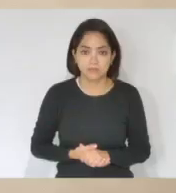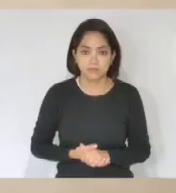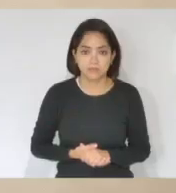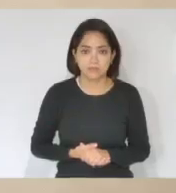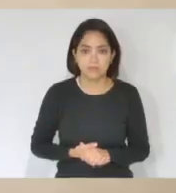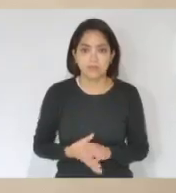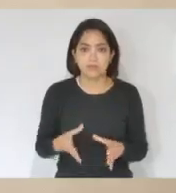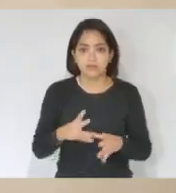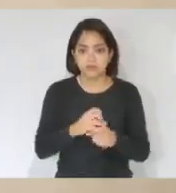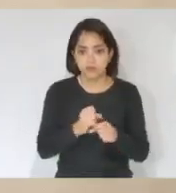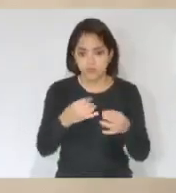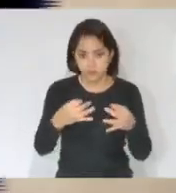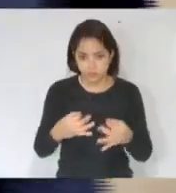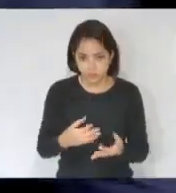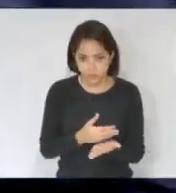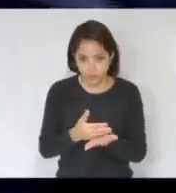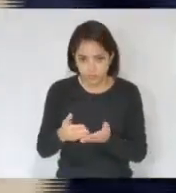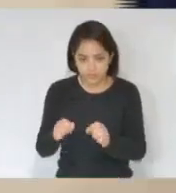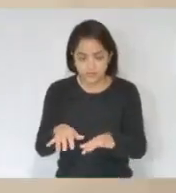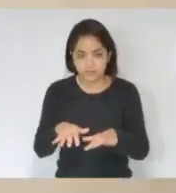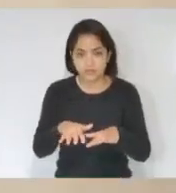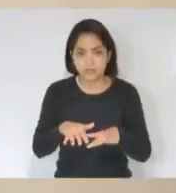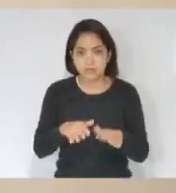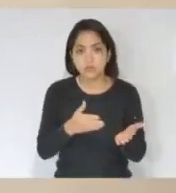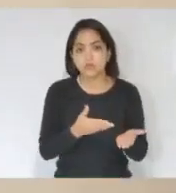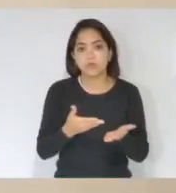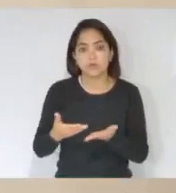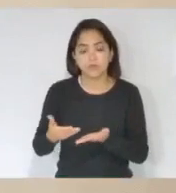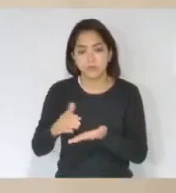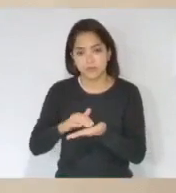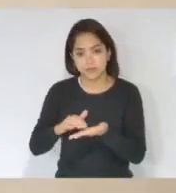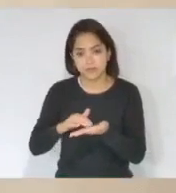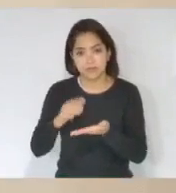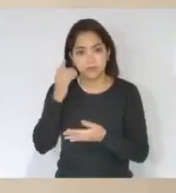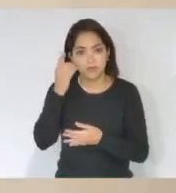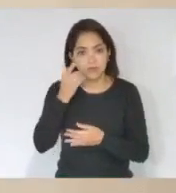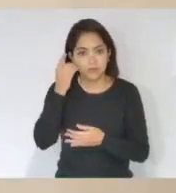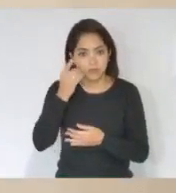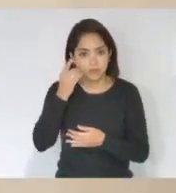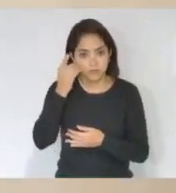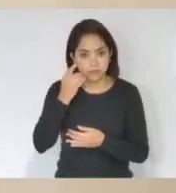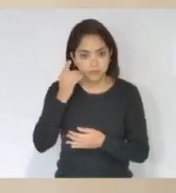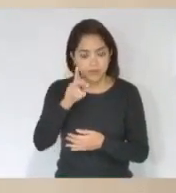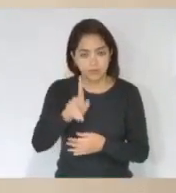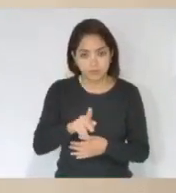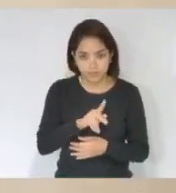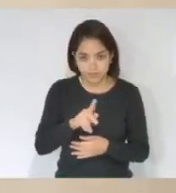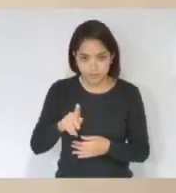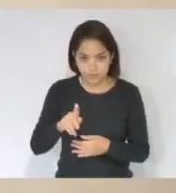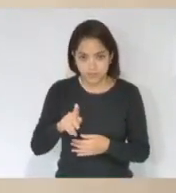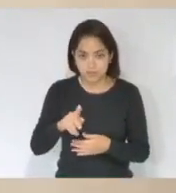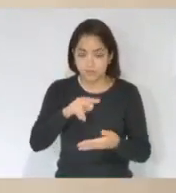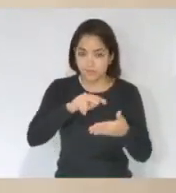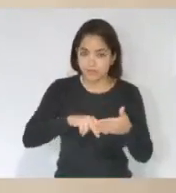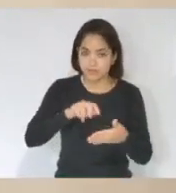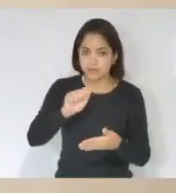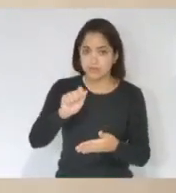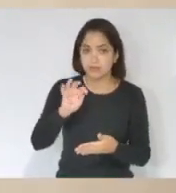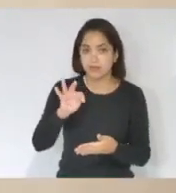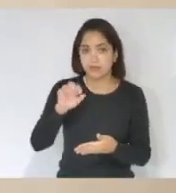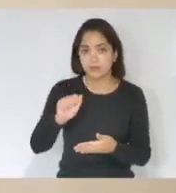Havendo o quórum regimental, declaro aberta a presente sessão. Convido o secretário, deputado Padre Pedro Baldiceira, para